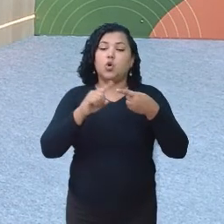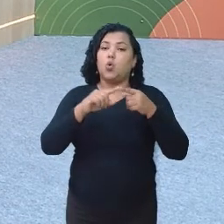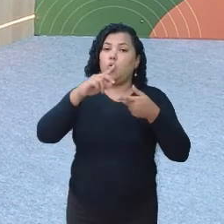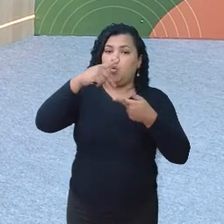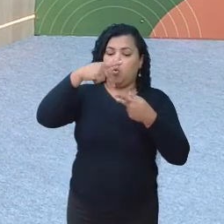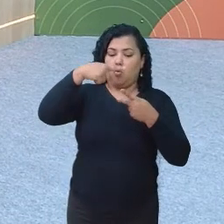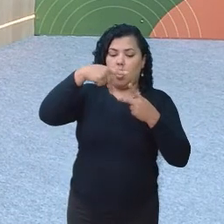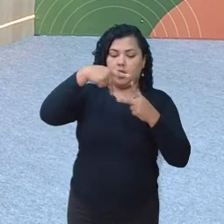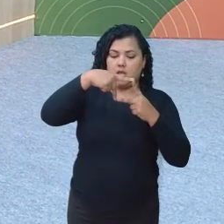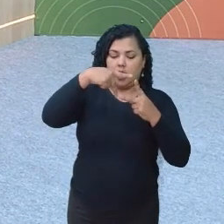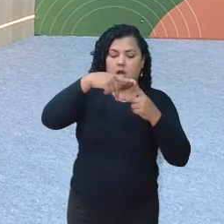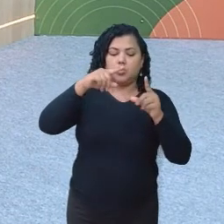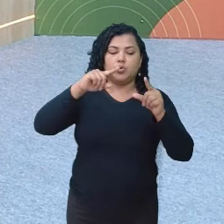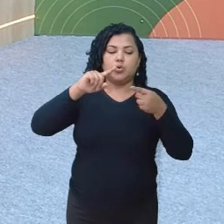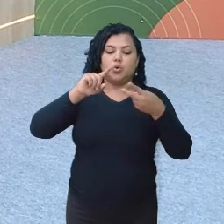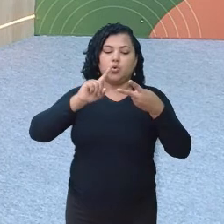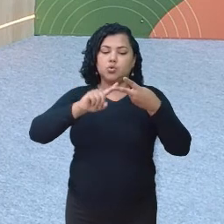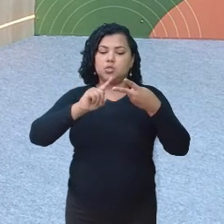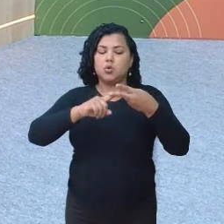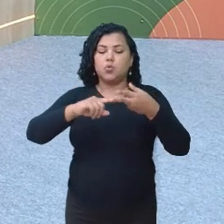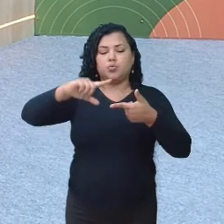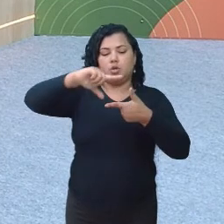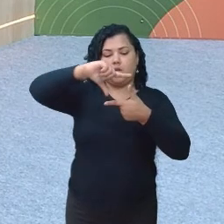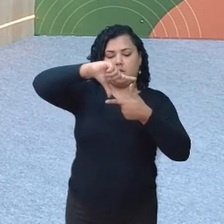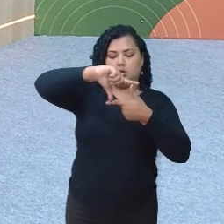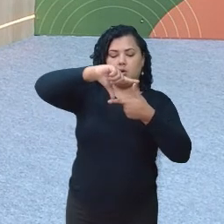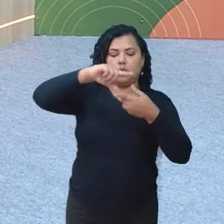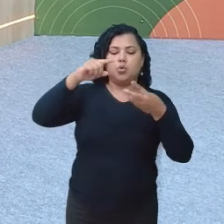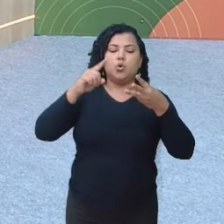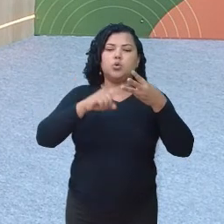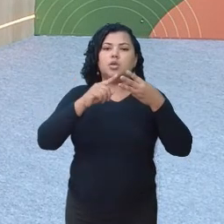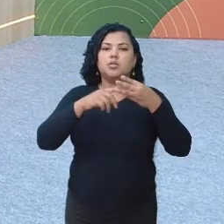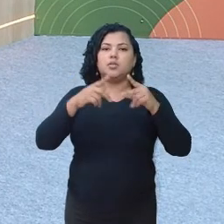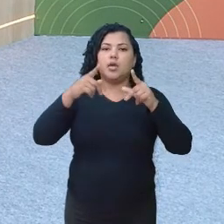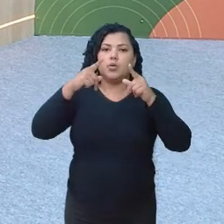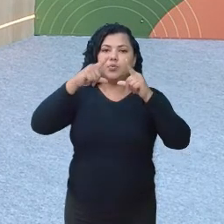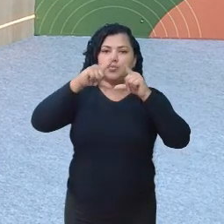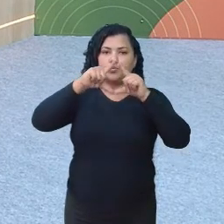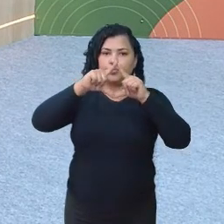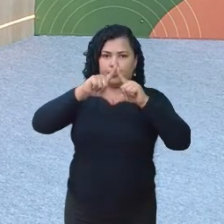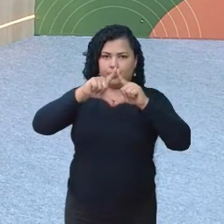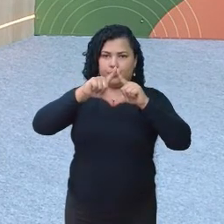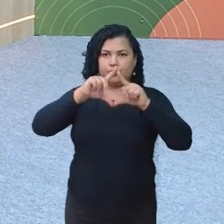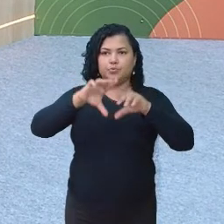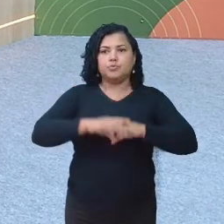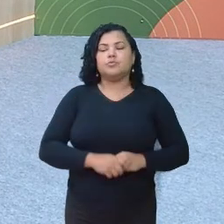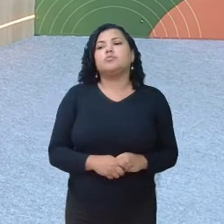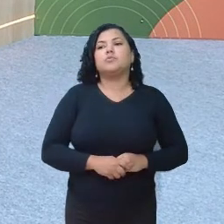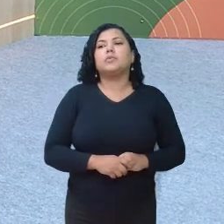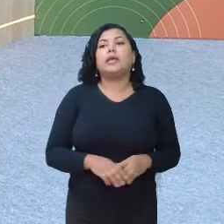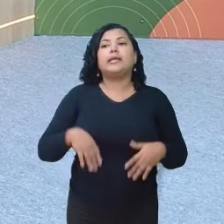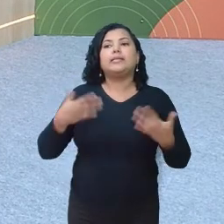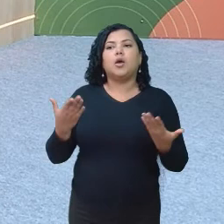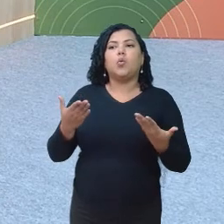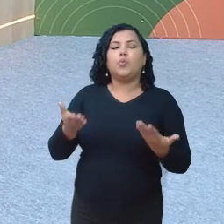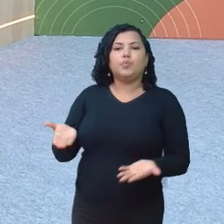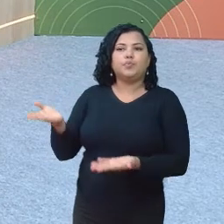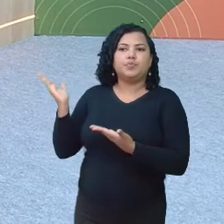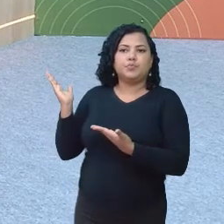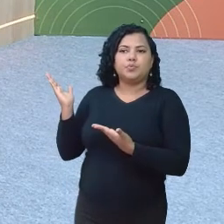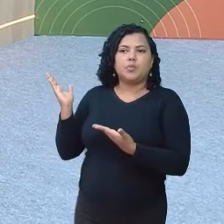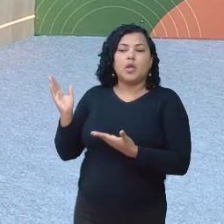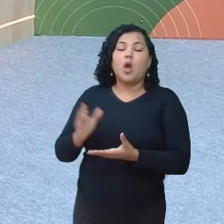paralelogramos. E os trapézios, a gente vai perceber que tem um par de lados paralelos, mas o outro não. Então são essas